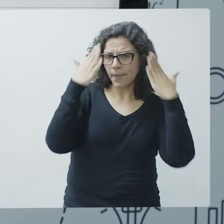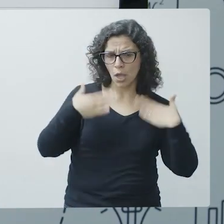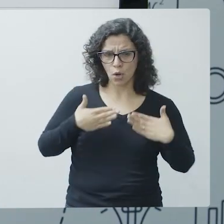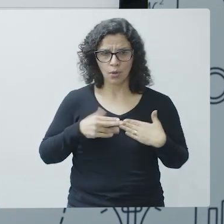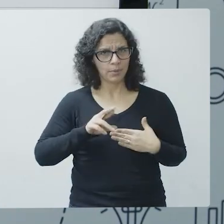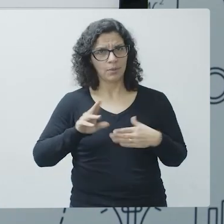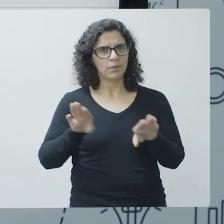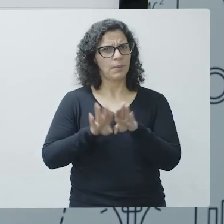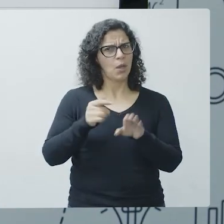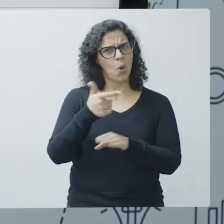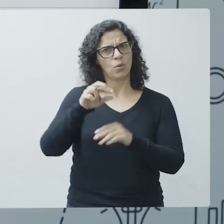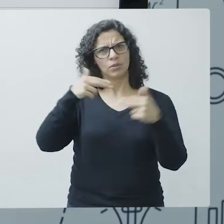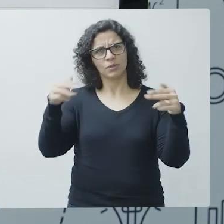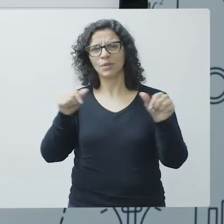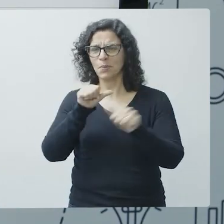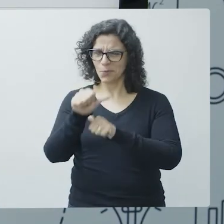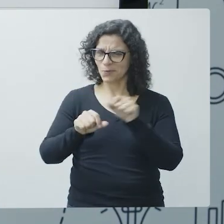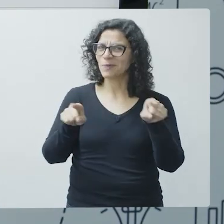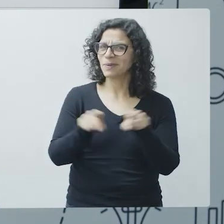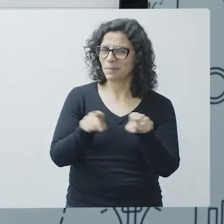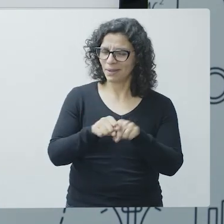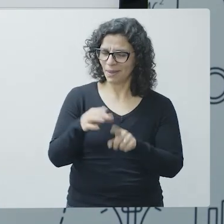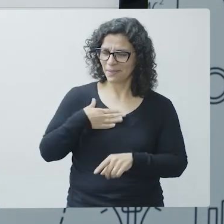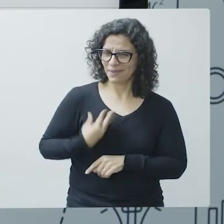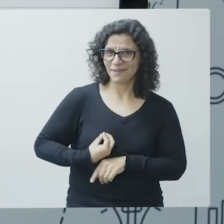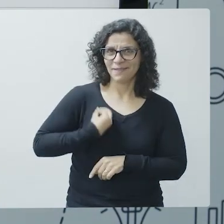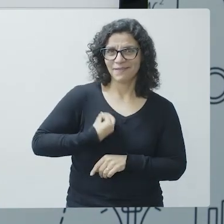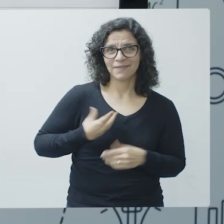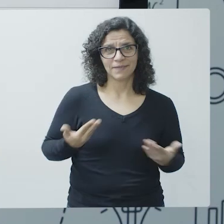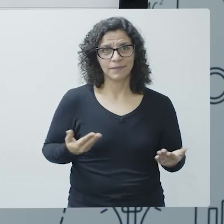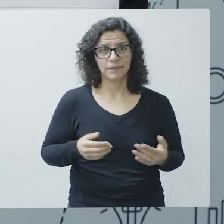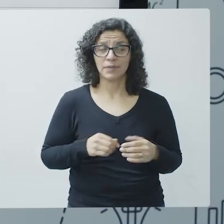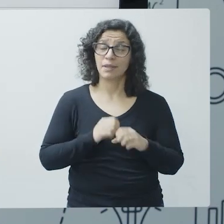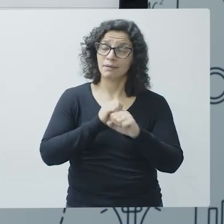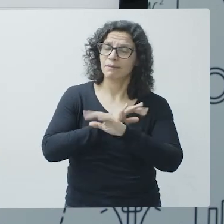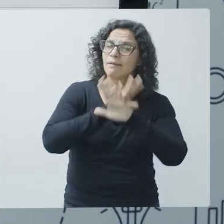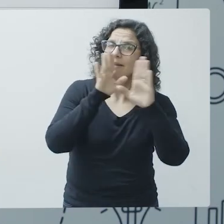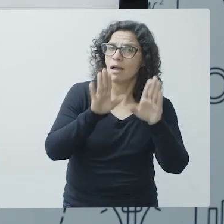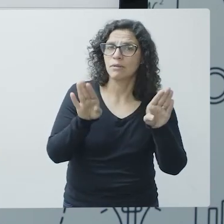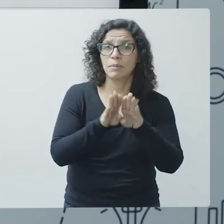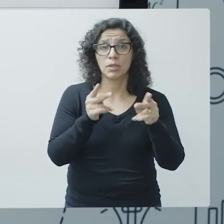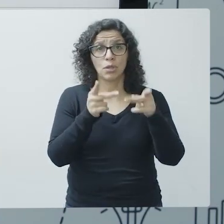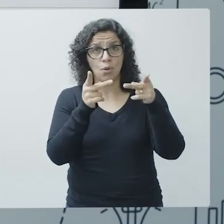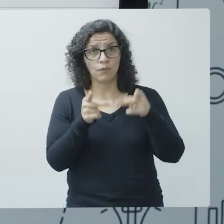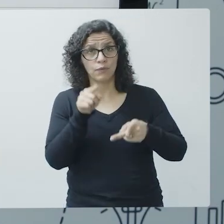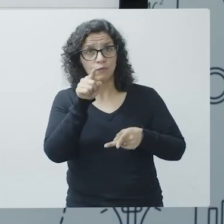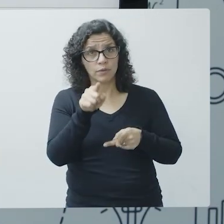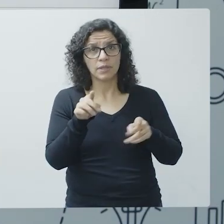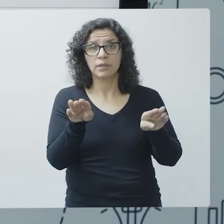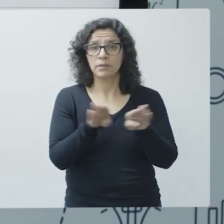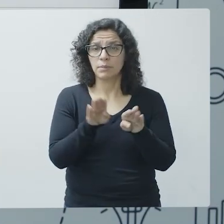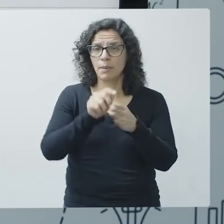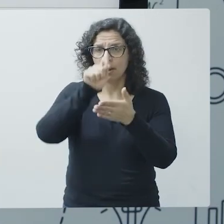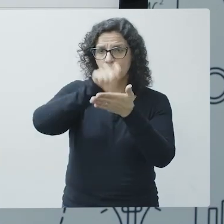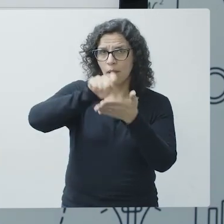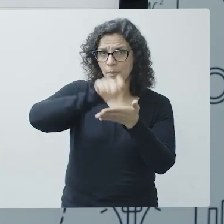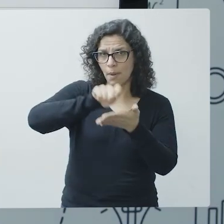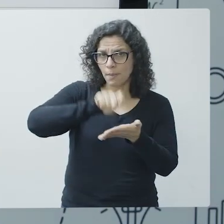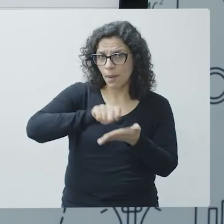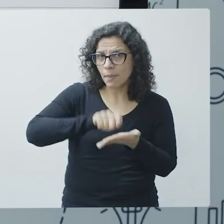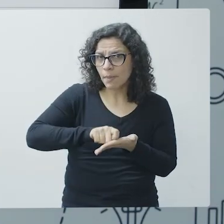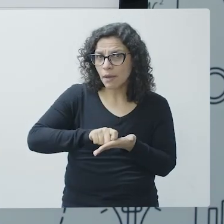física, mas muitas outras coisas mudaram também. E óbvio, é óbvio, que quando eu convido você para